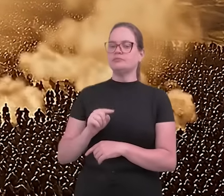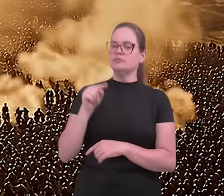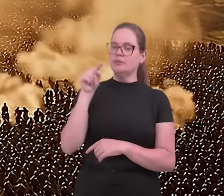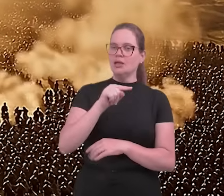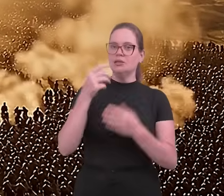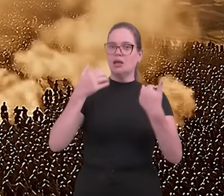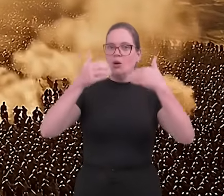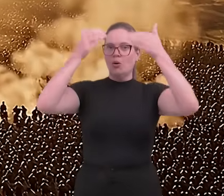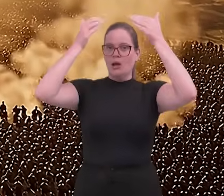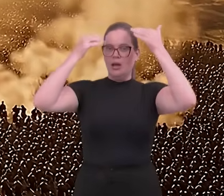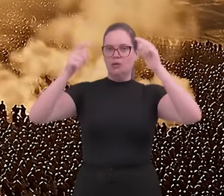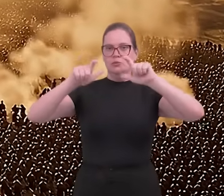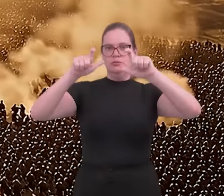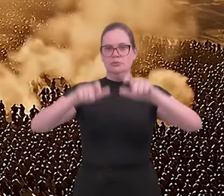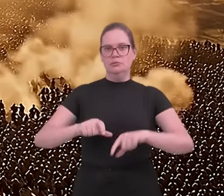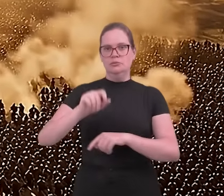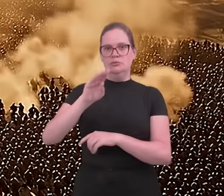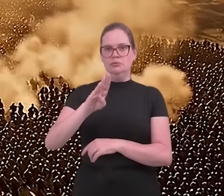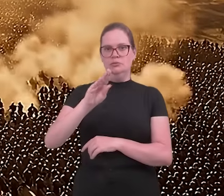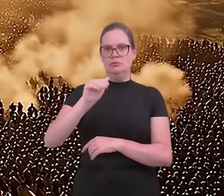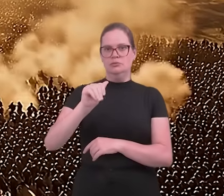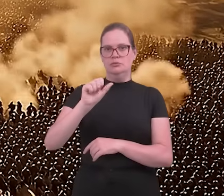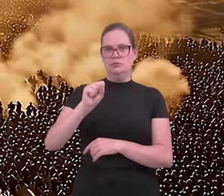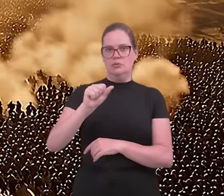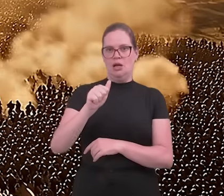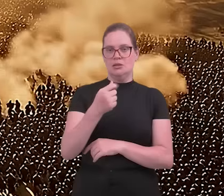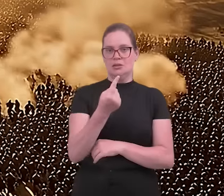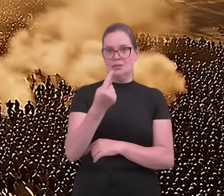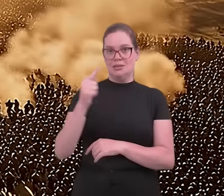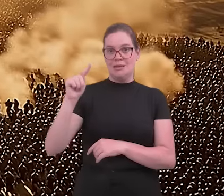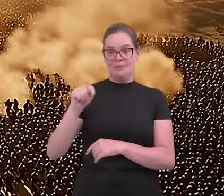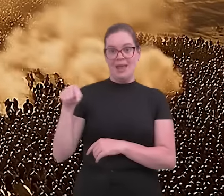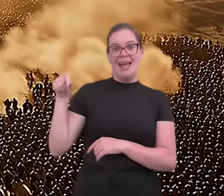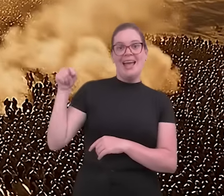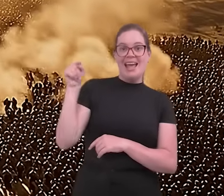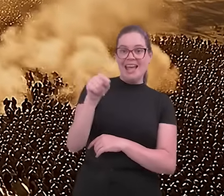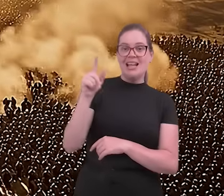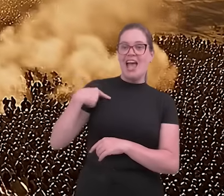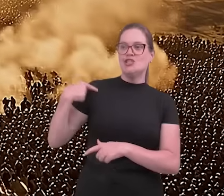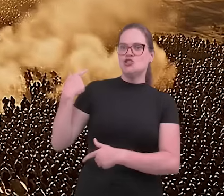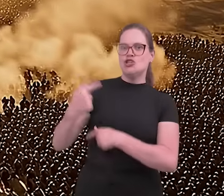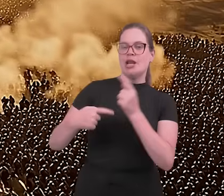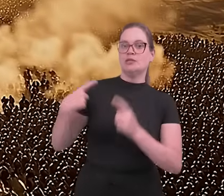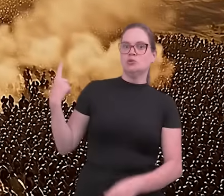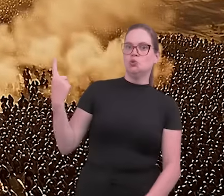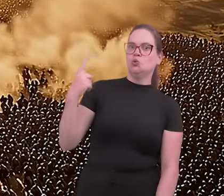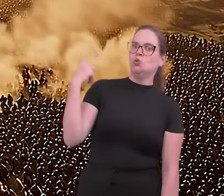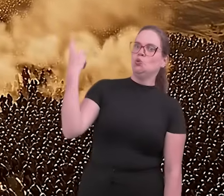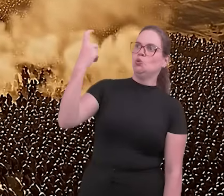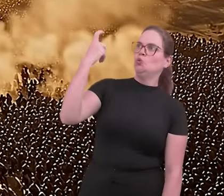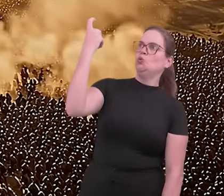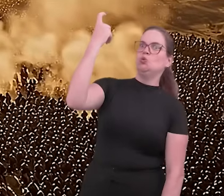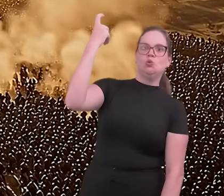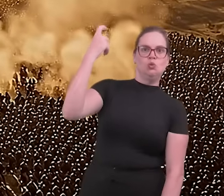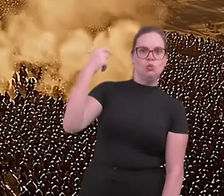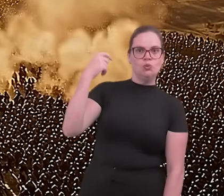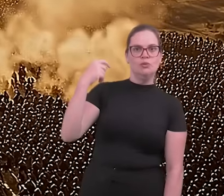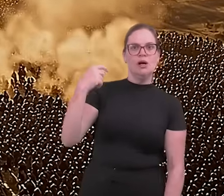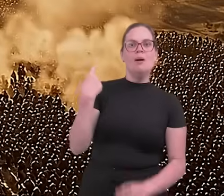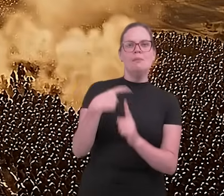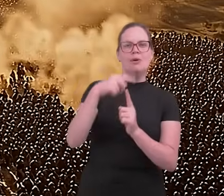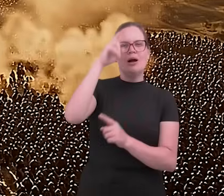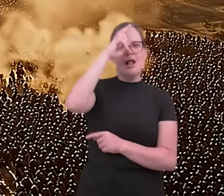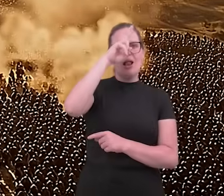era descendente dos gigantes que tanto aterrorizaram aqueles 10